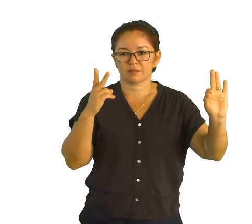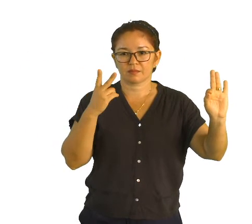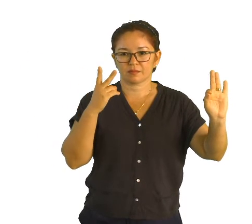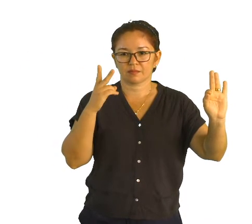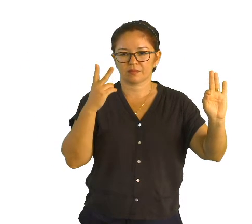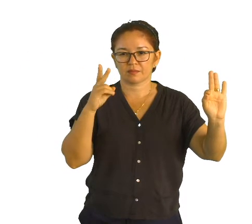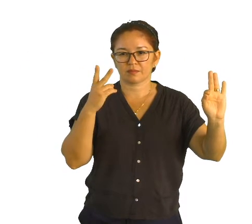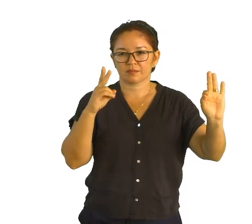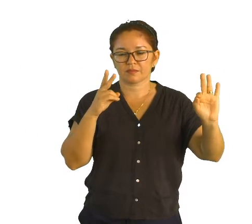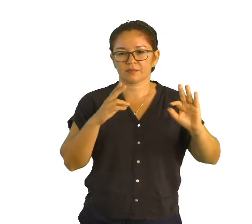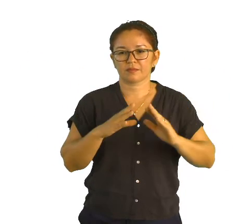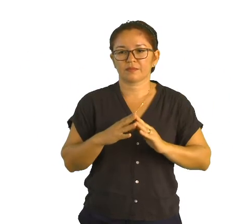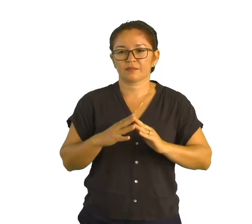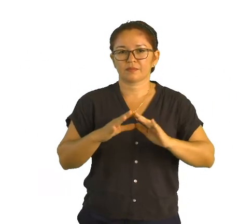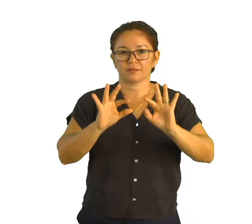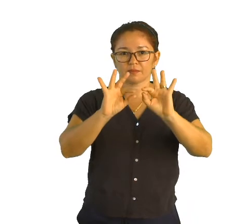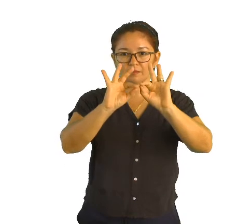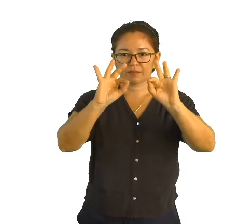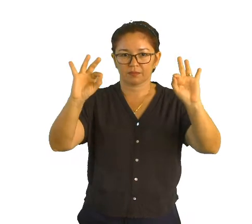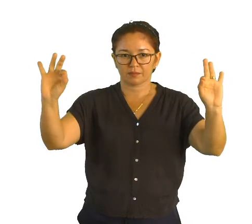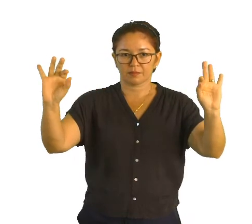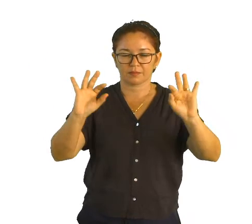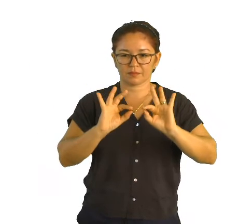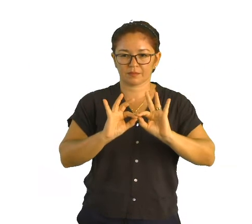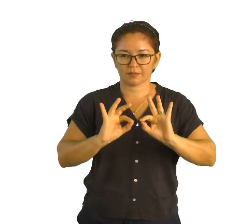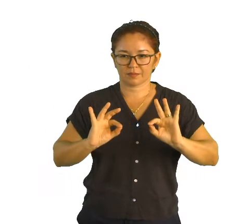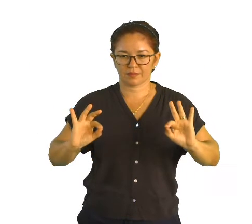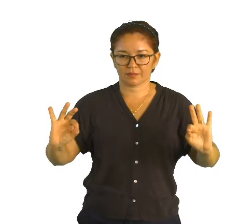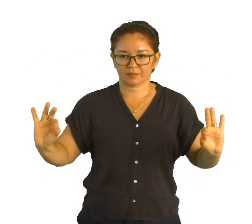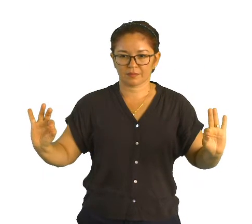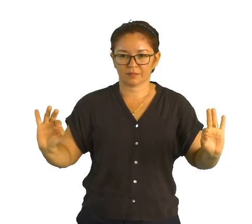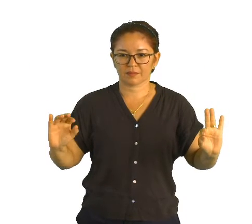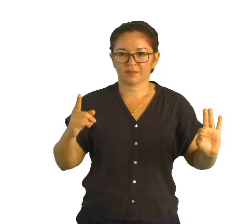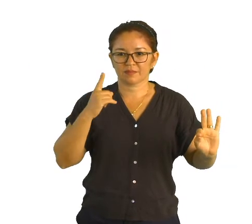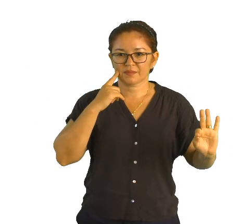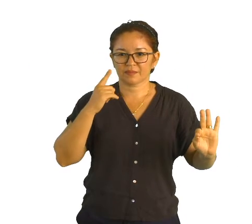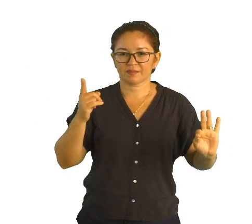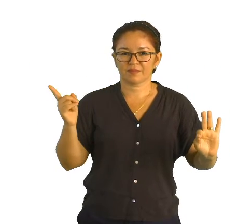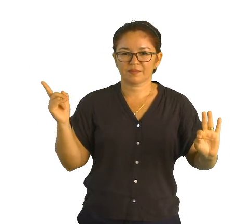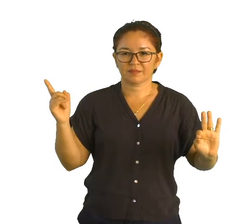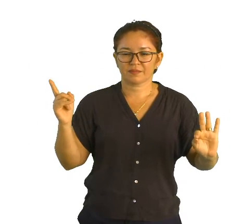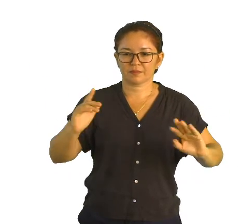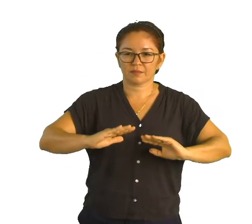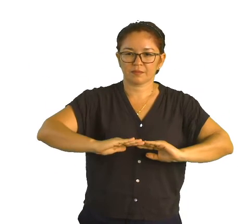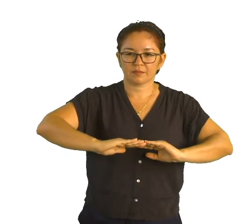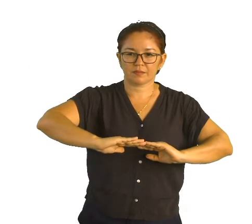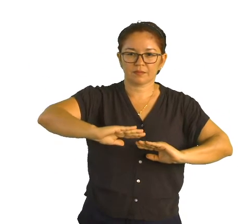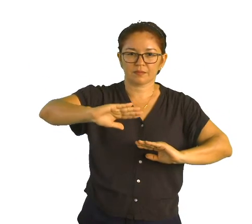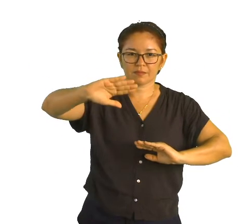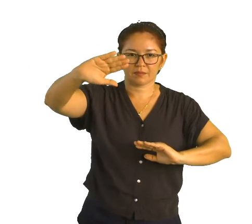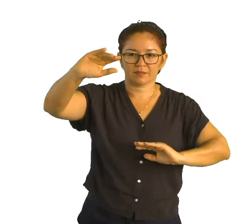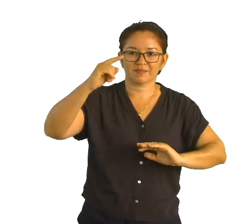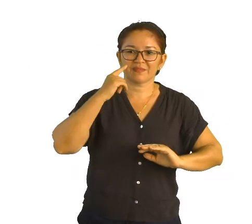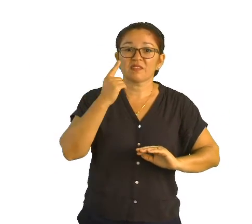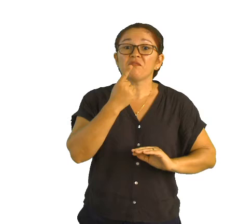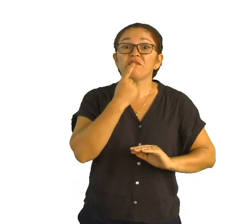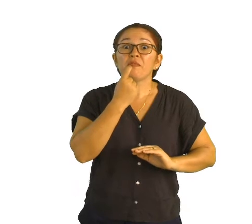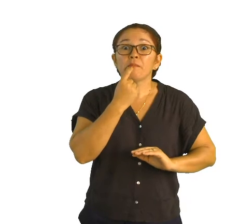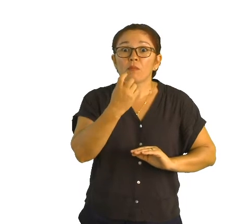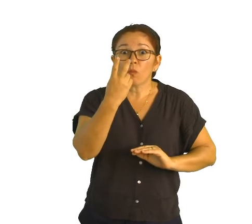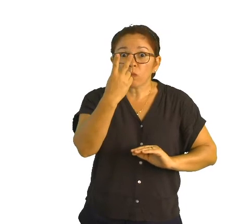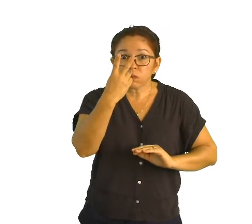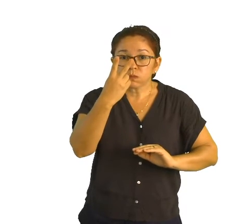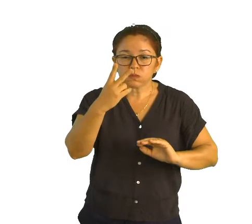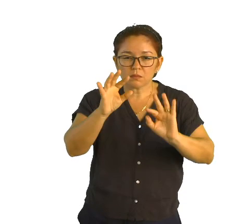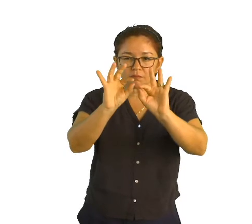uma letrinha, chamamos de plano alfa. Dentro dele está inserido duas retas vermelhinhas, que eu